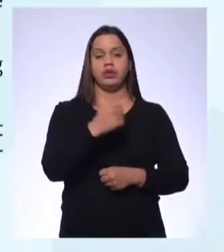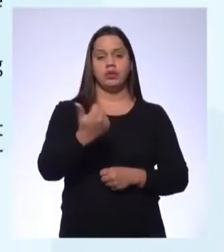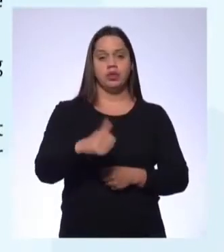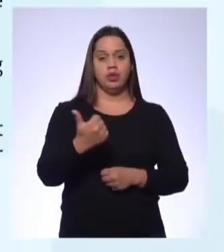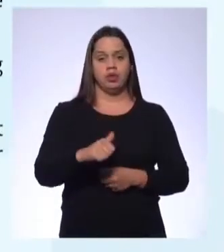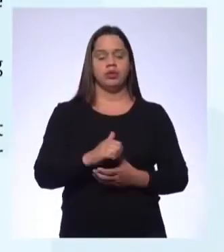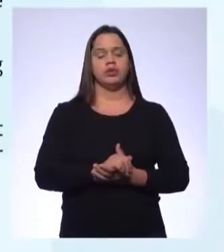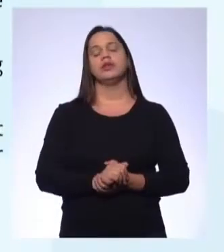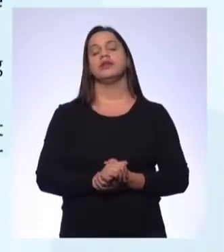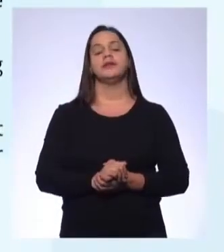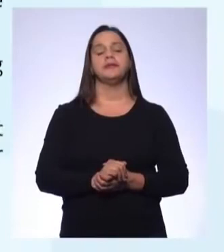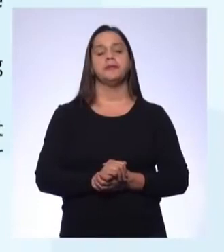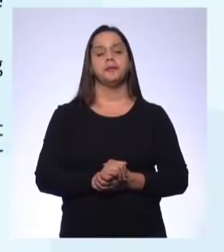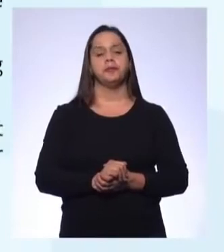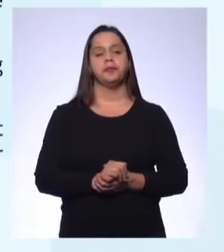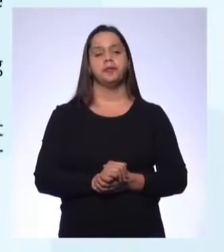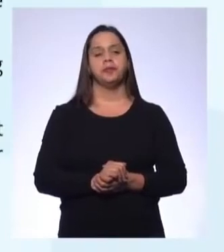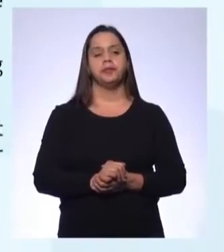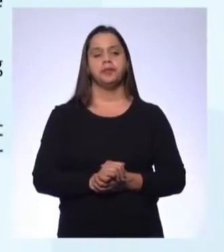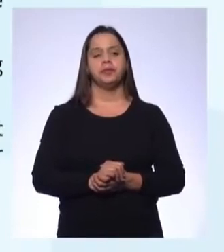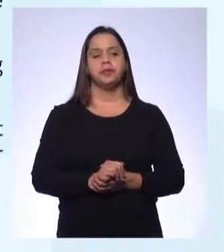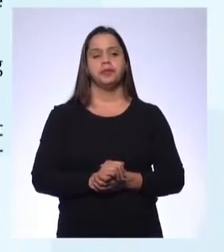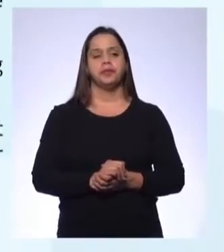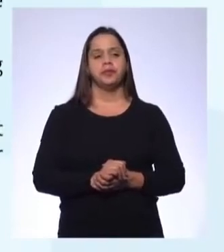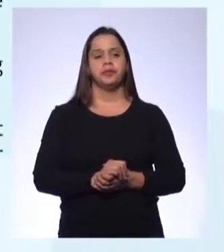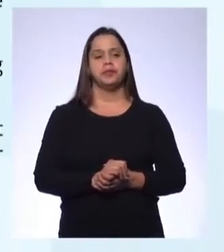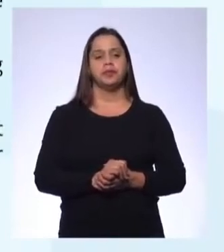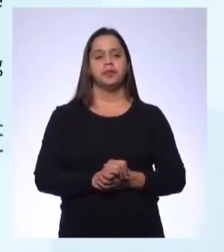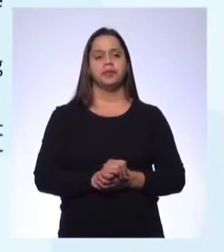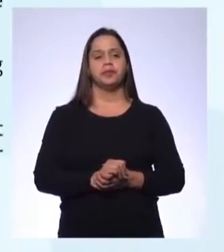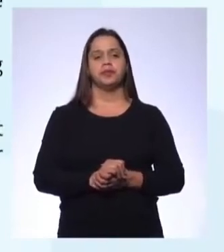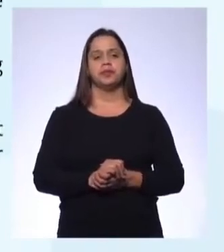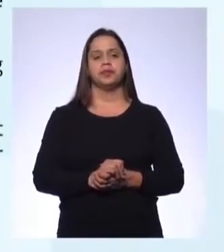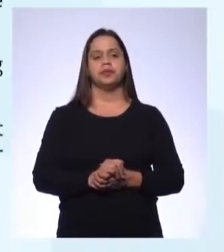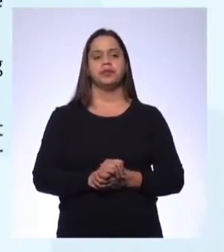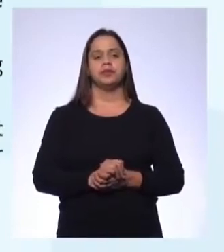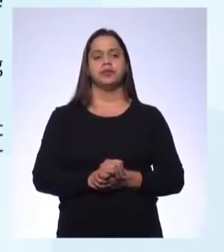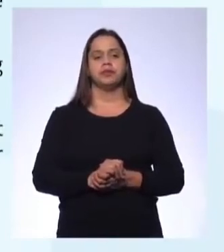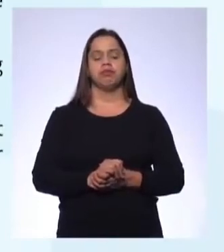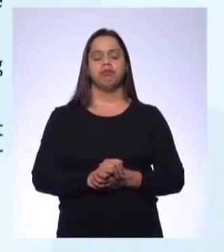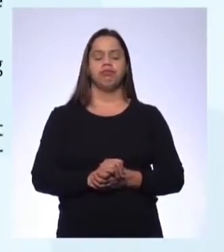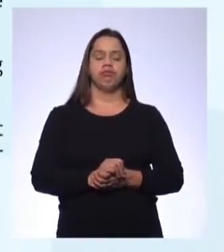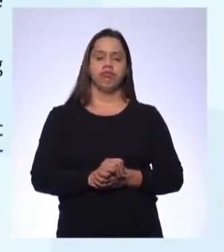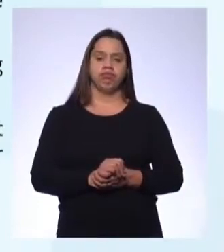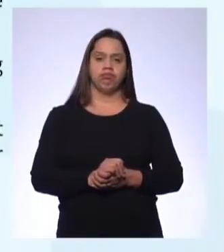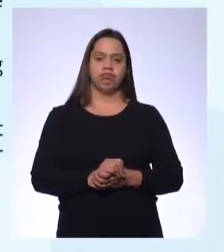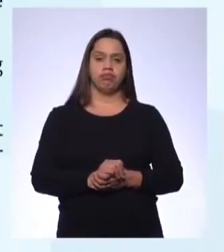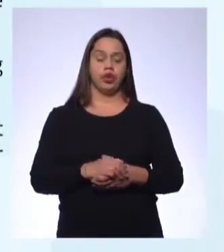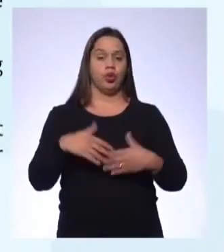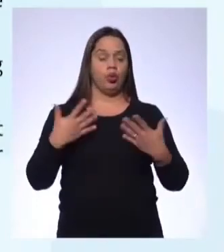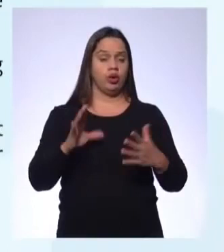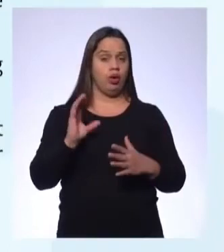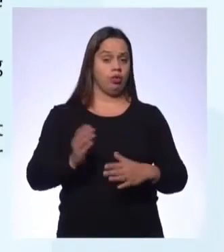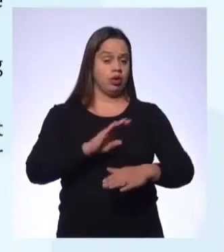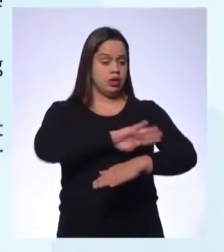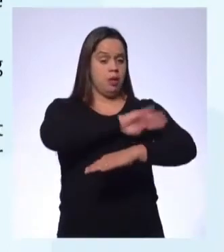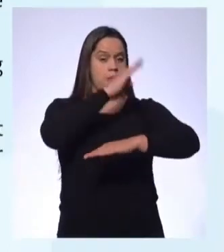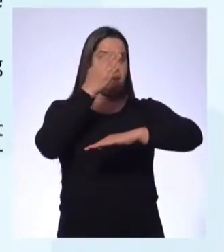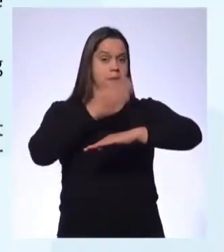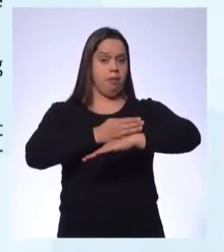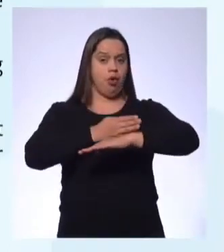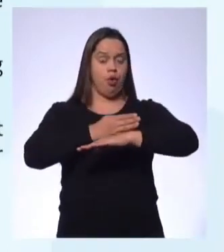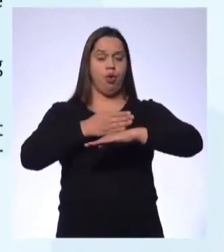hillsides collapsed after heavy rain and many people died. Quando encostas de morros inteiros